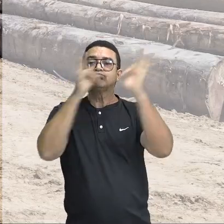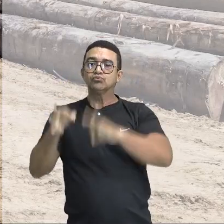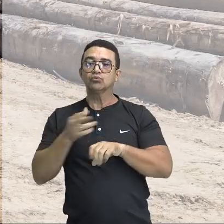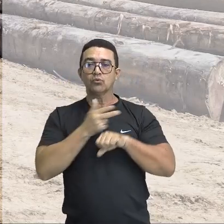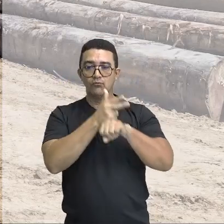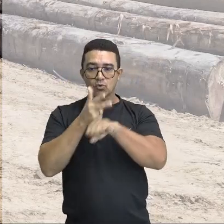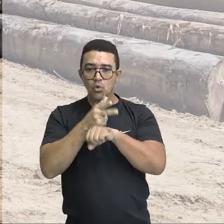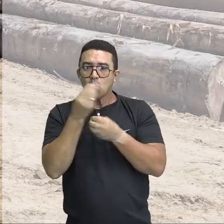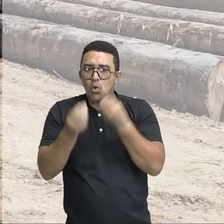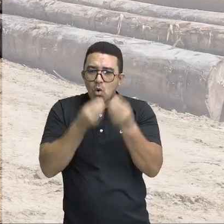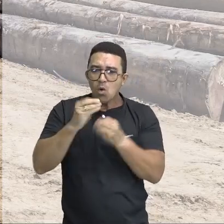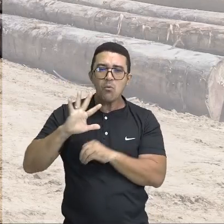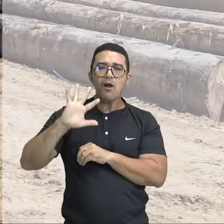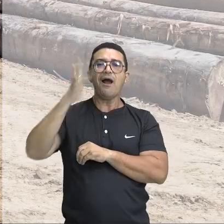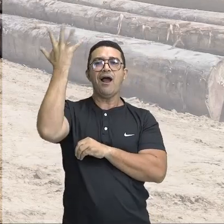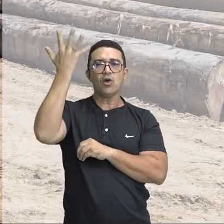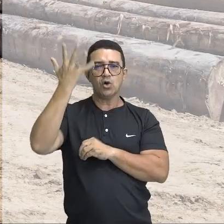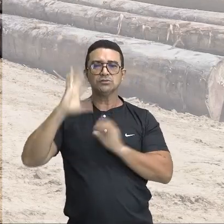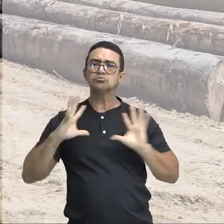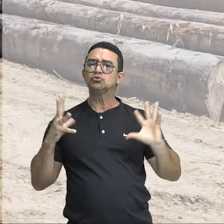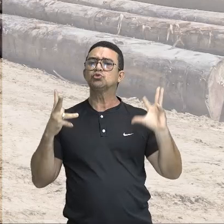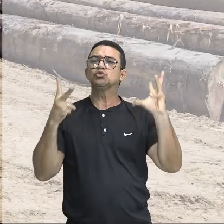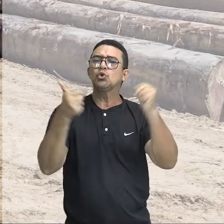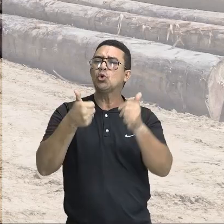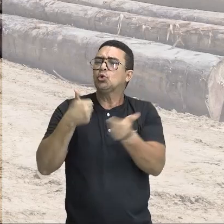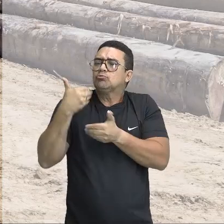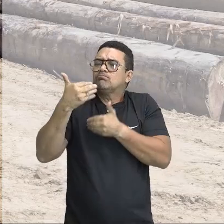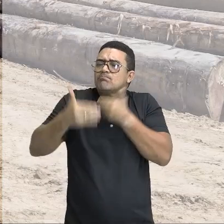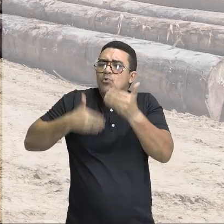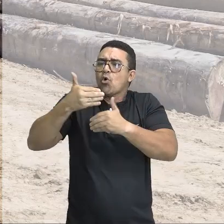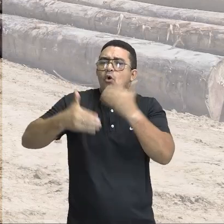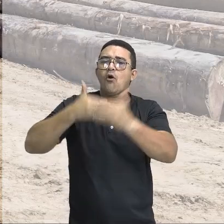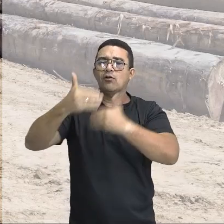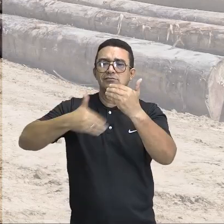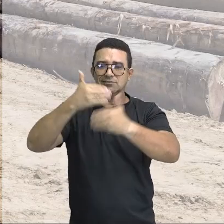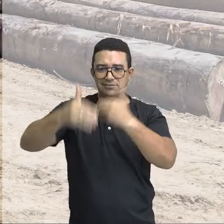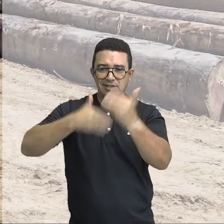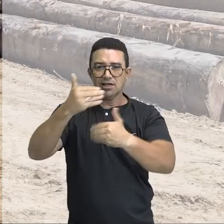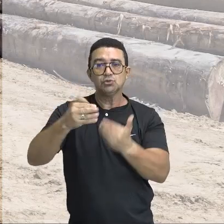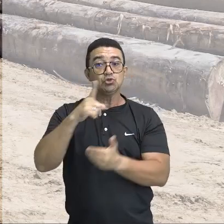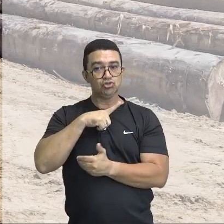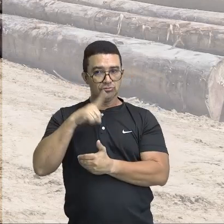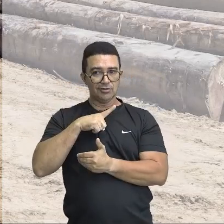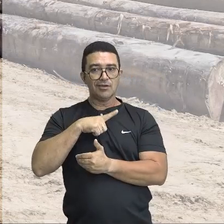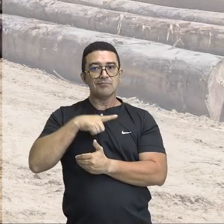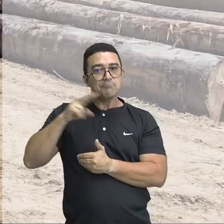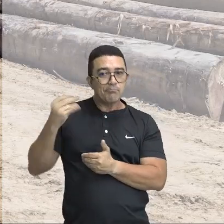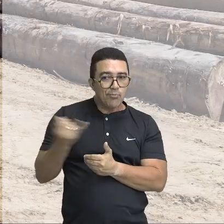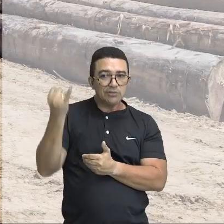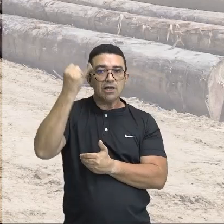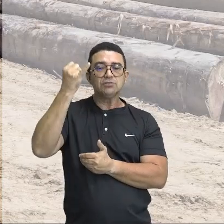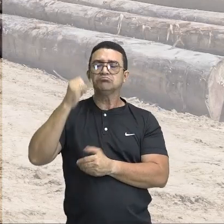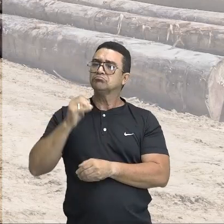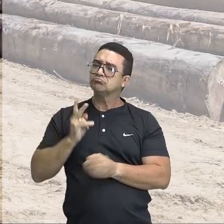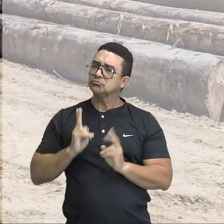gente, né, como é que ocorre, infelizmente, todo esse processo aí de ter a floresta em pé, porém,